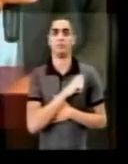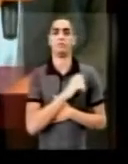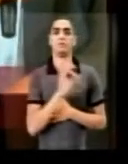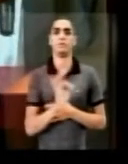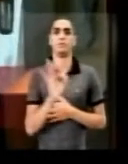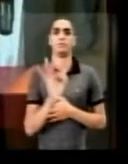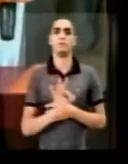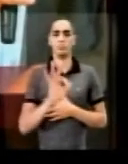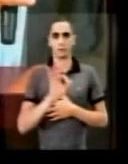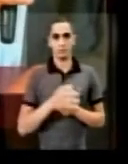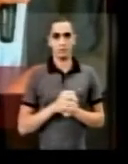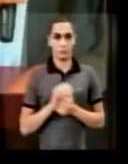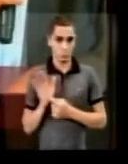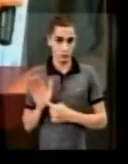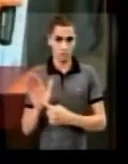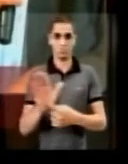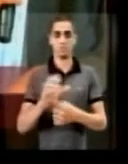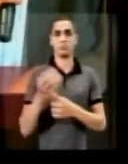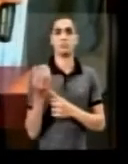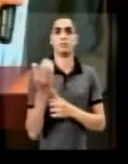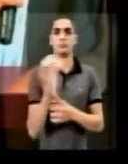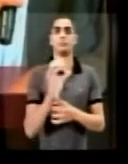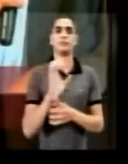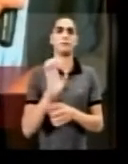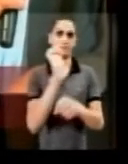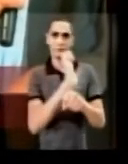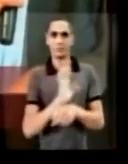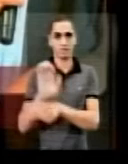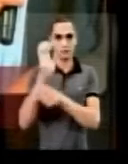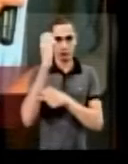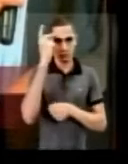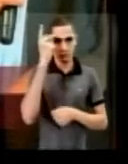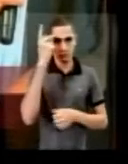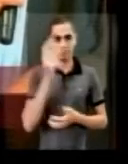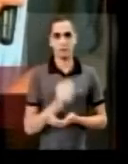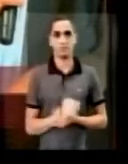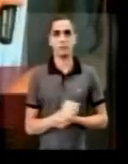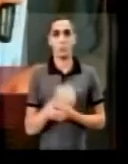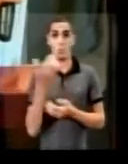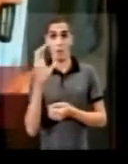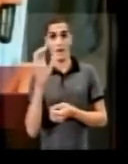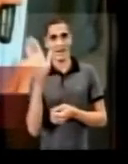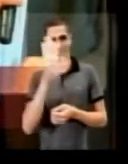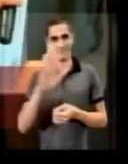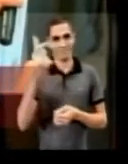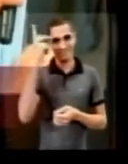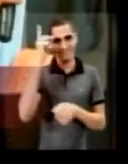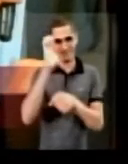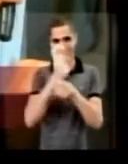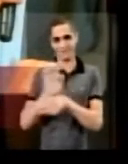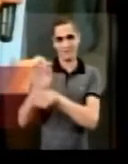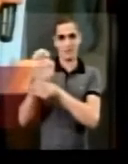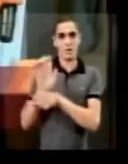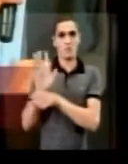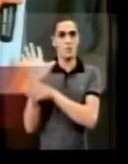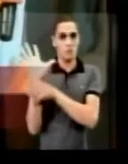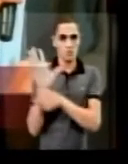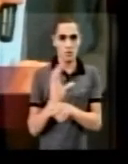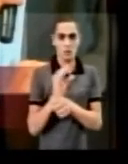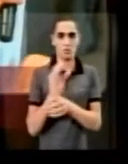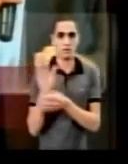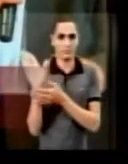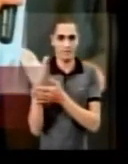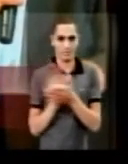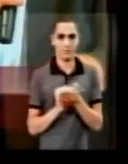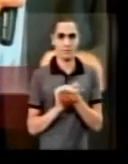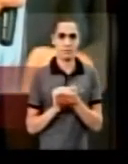tirados do que é publicado pelo Estado de São Paulo. Estado de São Paulo pega as